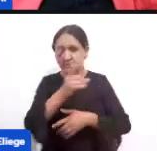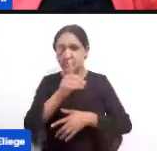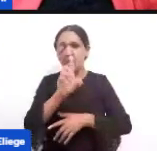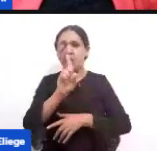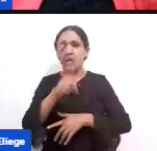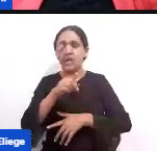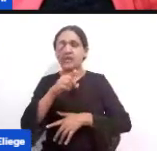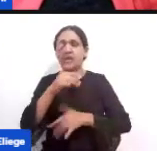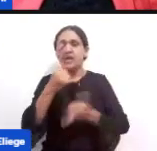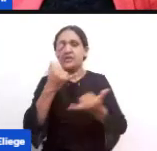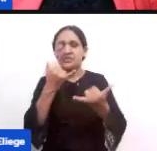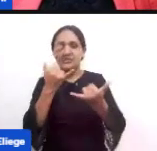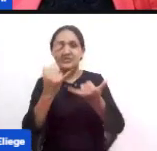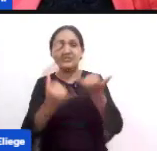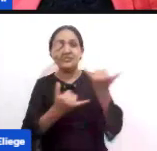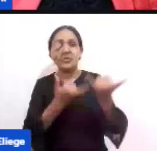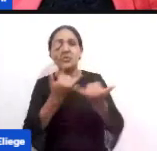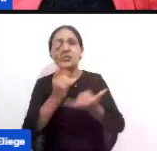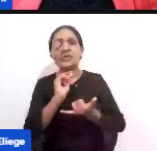de palavras,